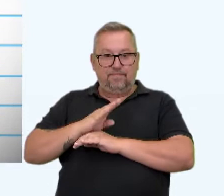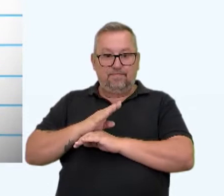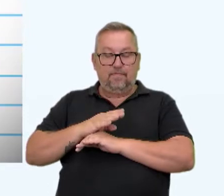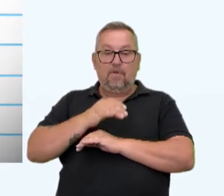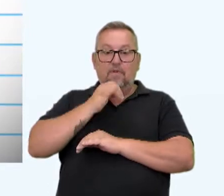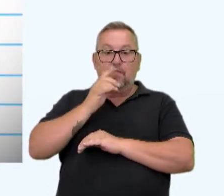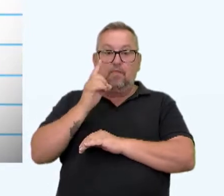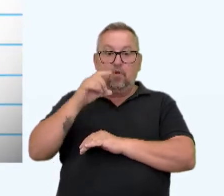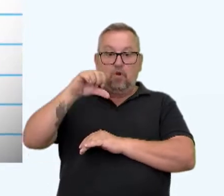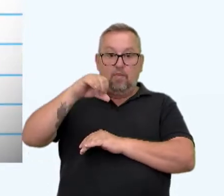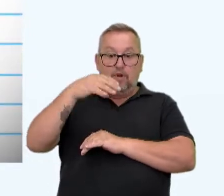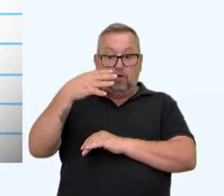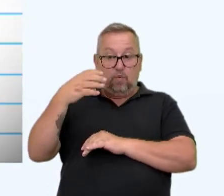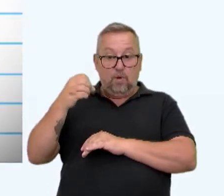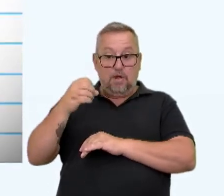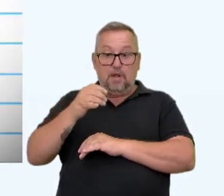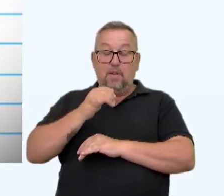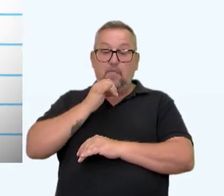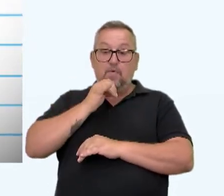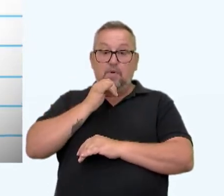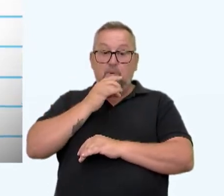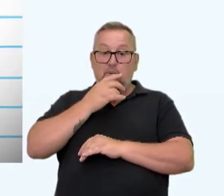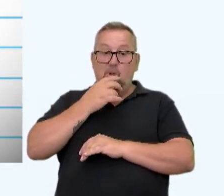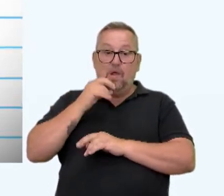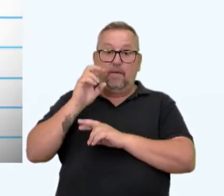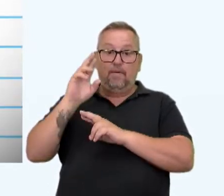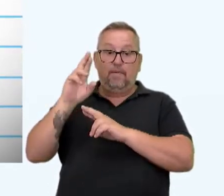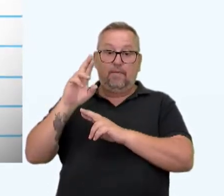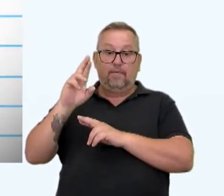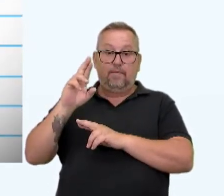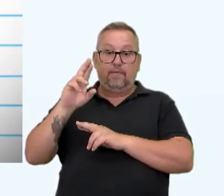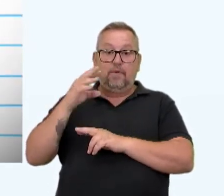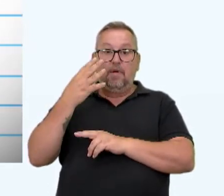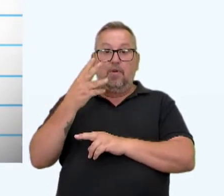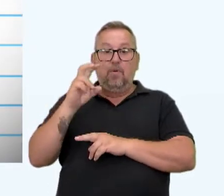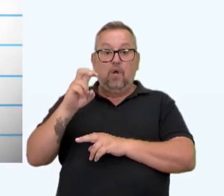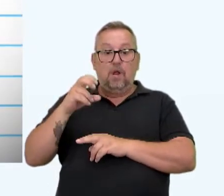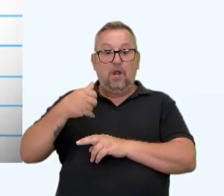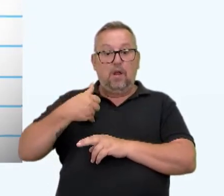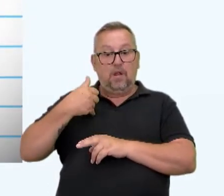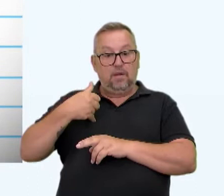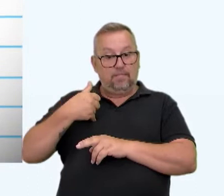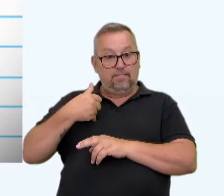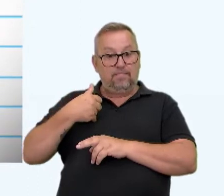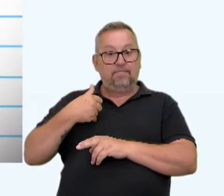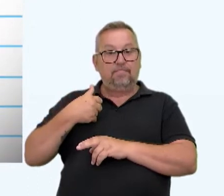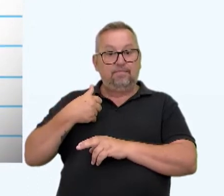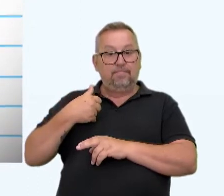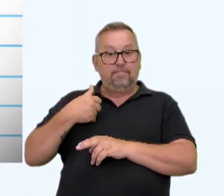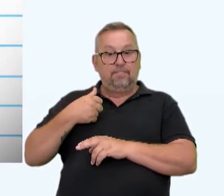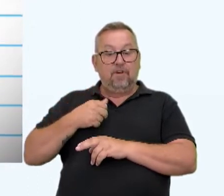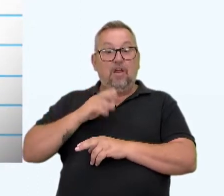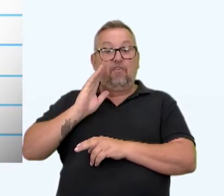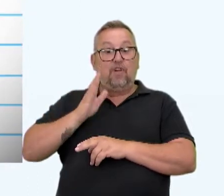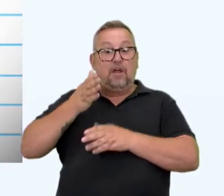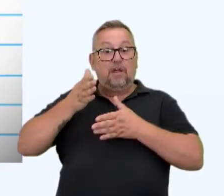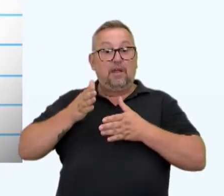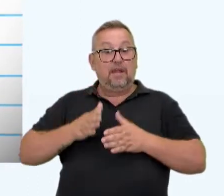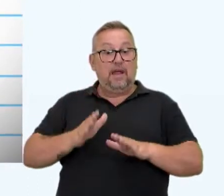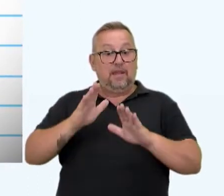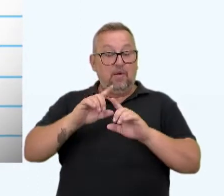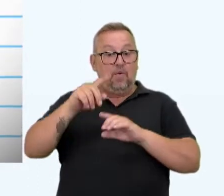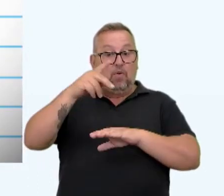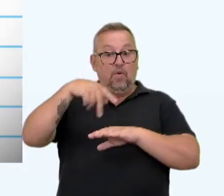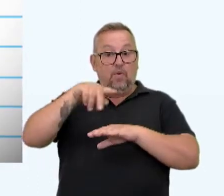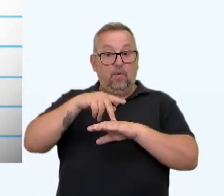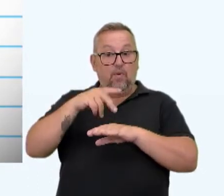em 1940, por exemplo, a esperança de vida era de 45 anos e meio. Já para quem nasceu em nosso país